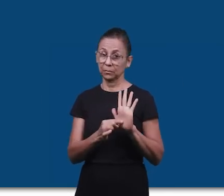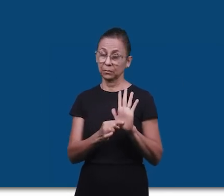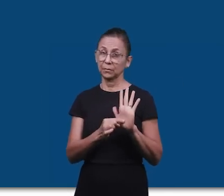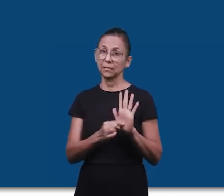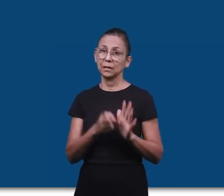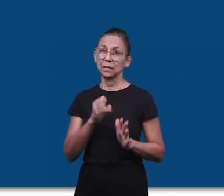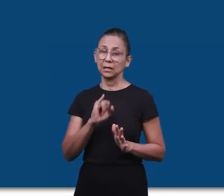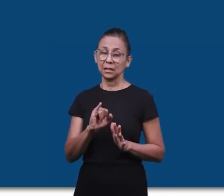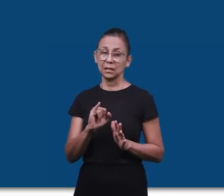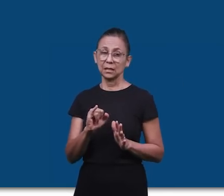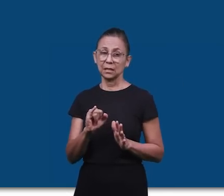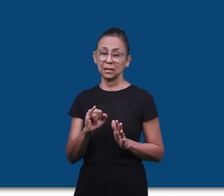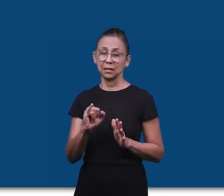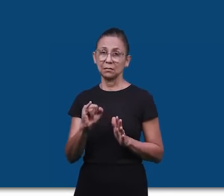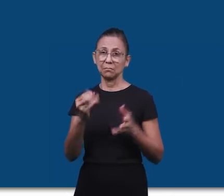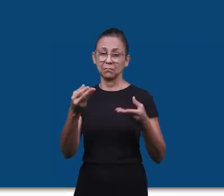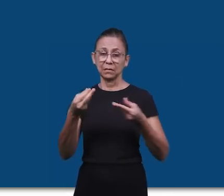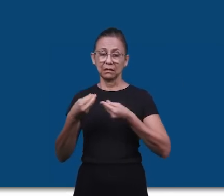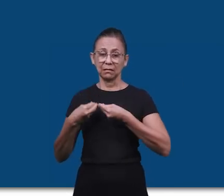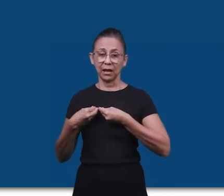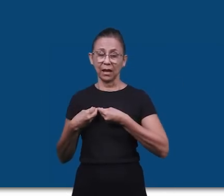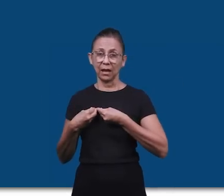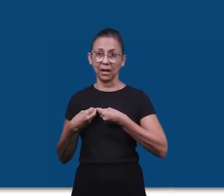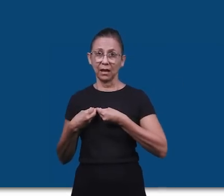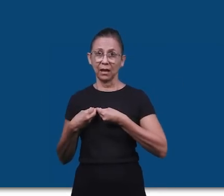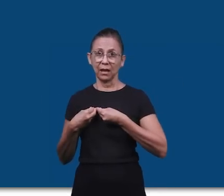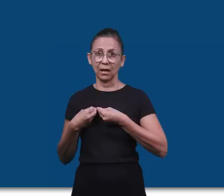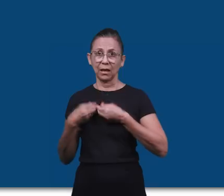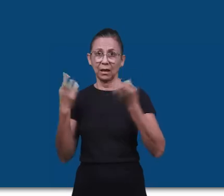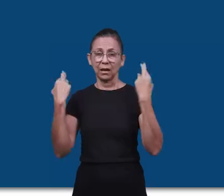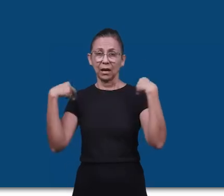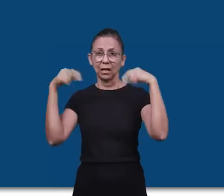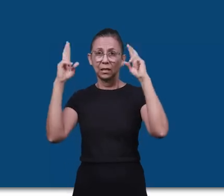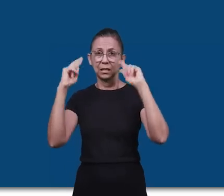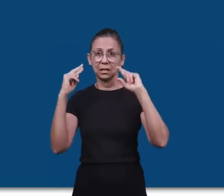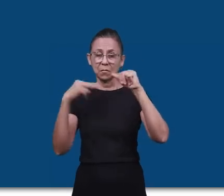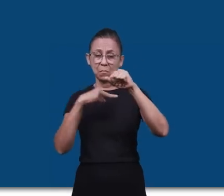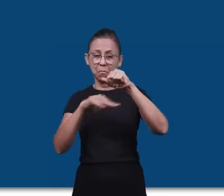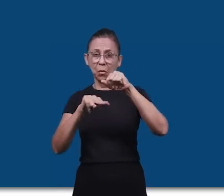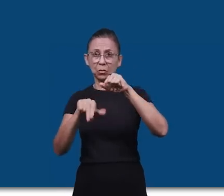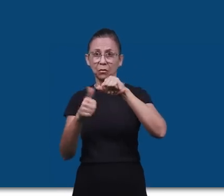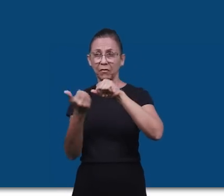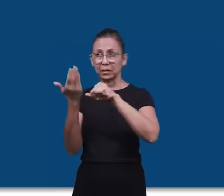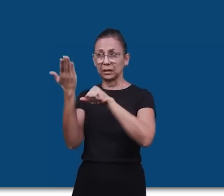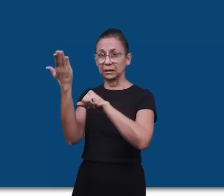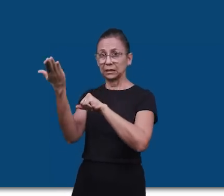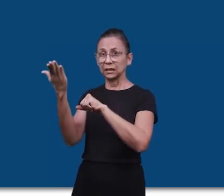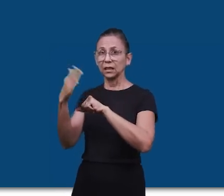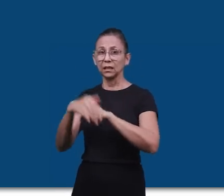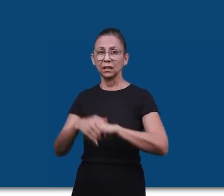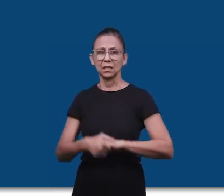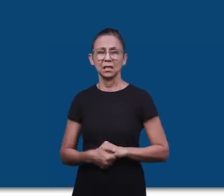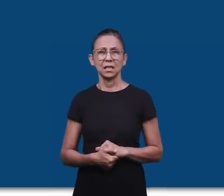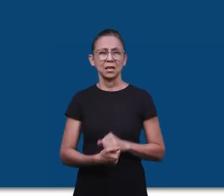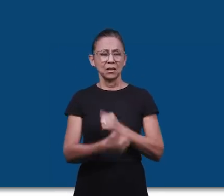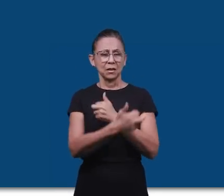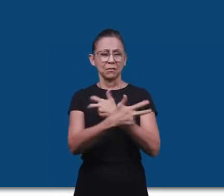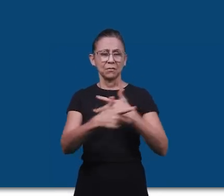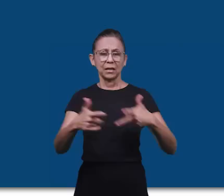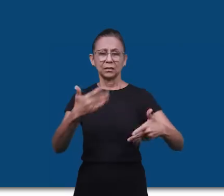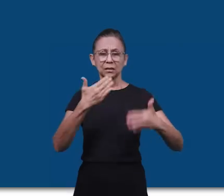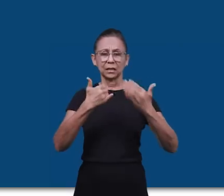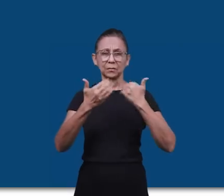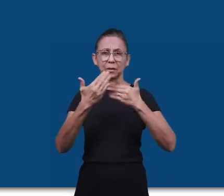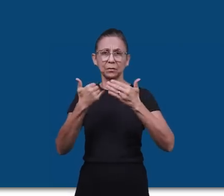e ainda que me ofereçais holocaustos, isso está lá previsto em Levítico capítulo 1, e ofertas de